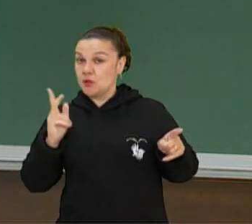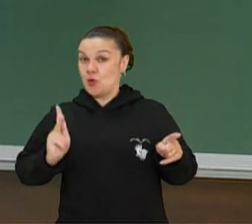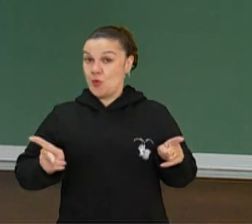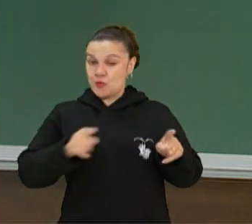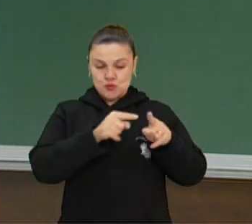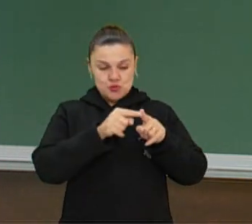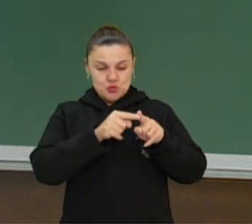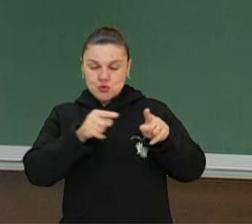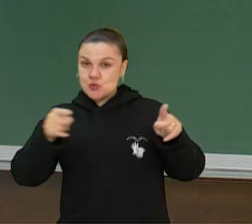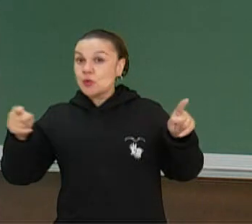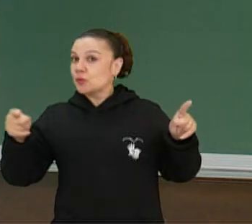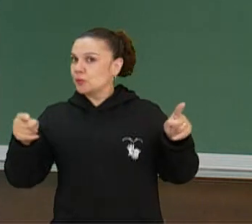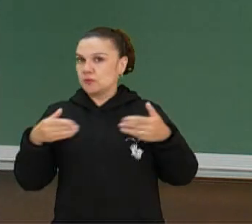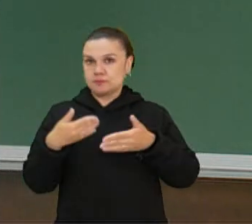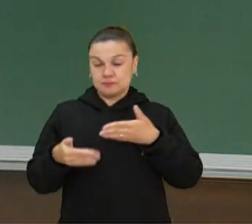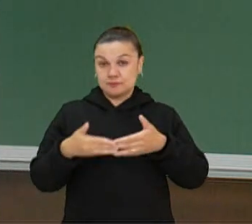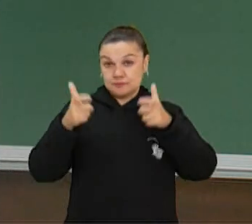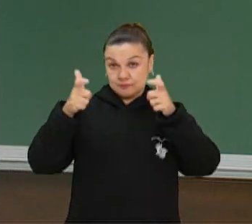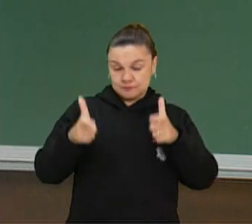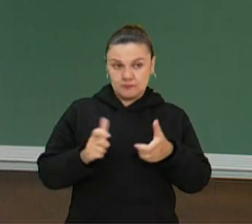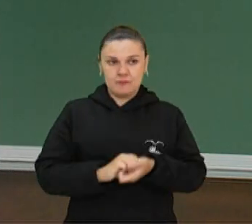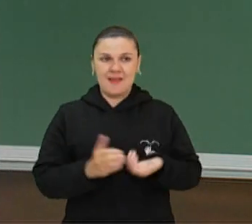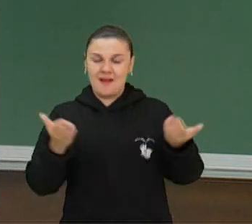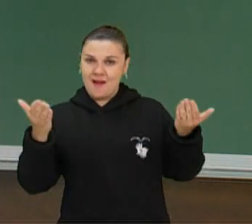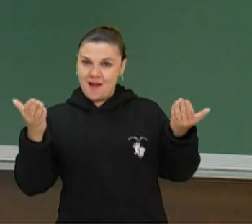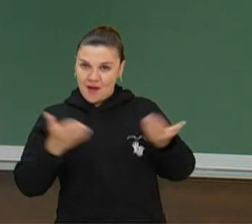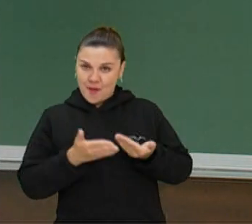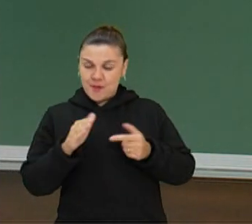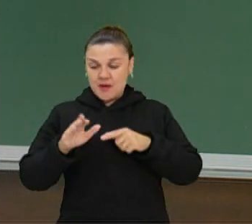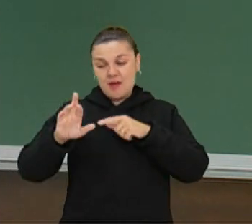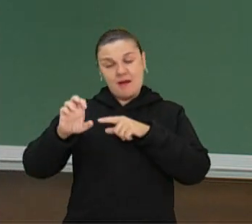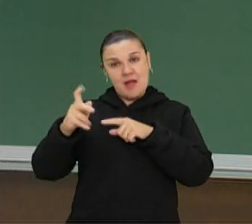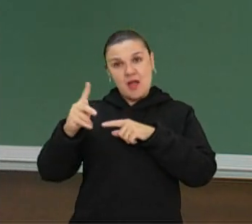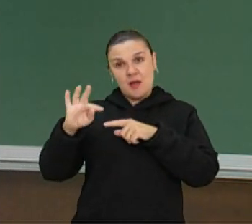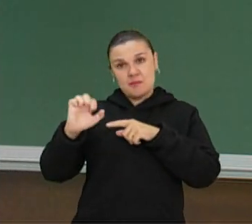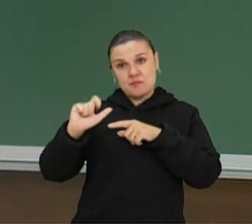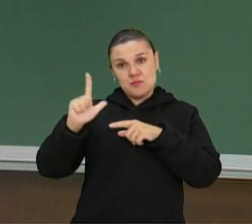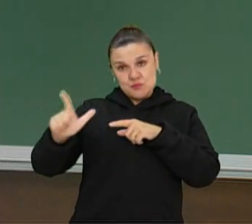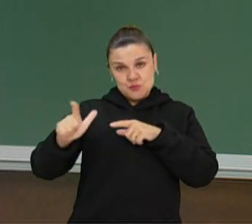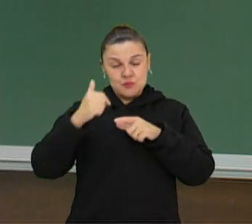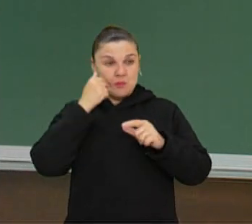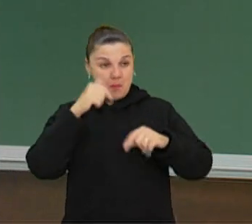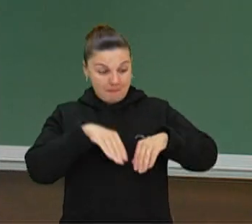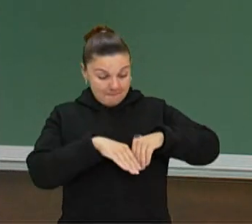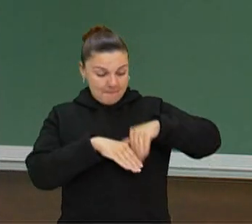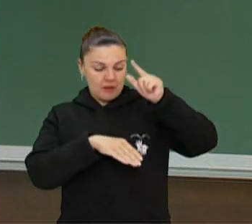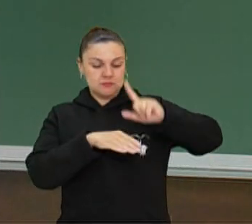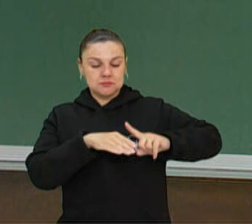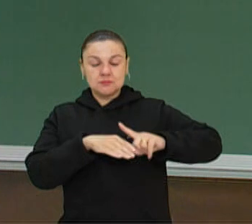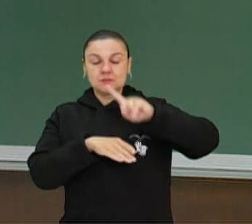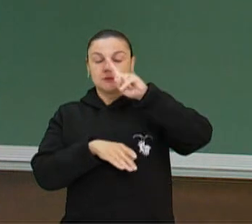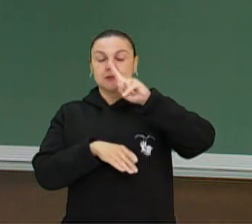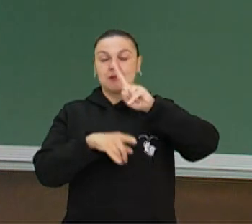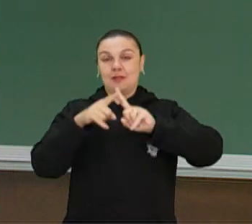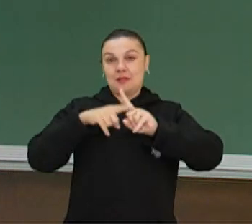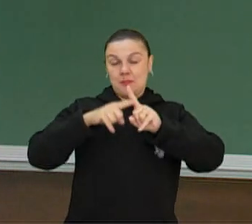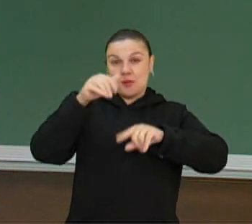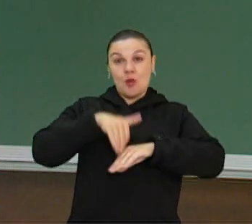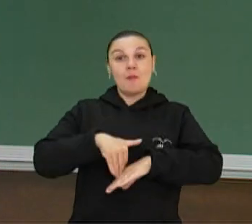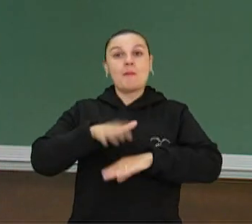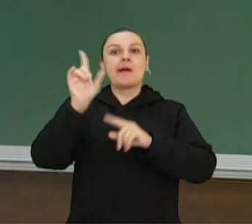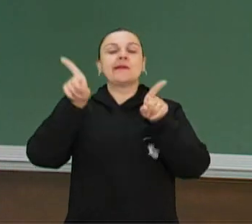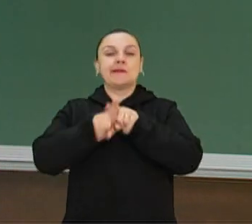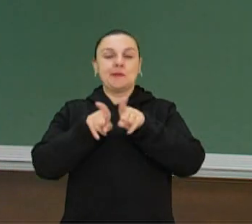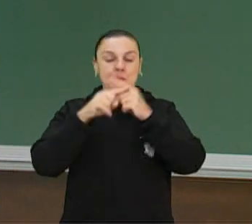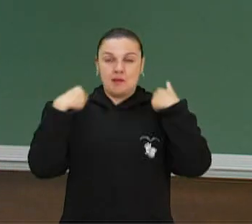mantém constante independente do ambiente. Já se eu pegar aqui um réptil, conforme aumenta a temperatura do ambiente, aumenta